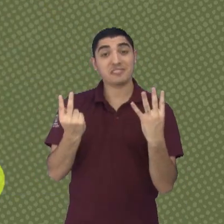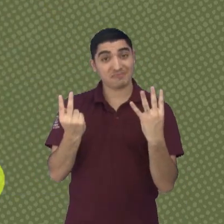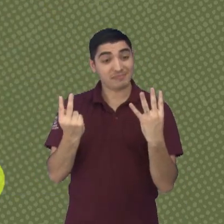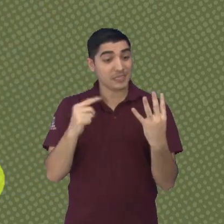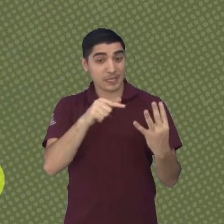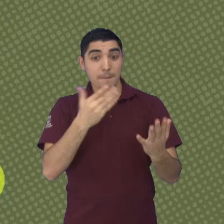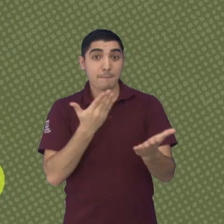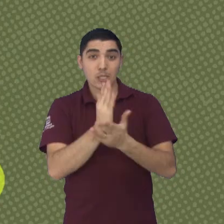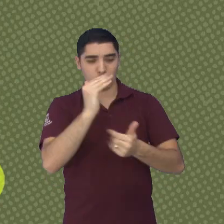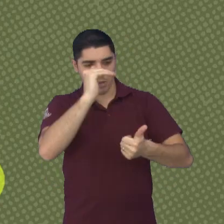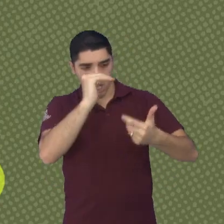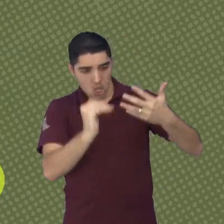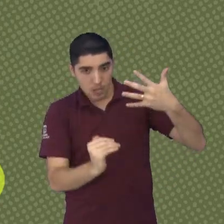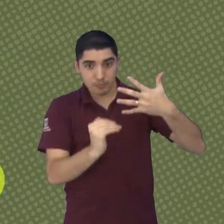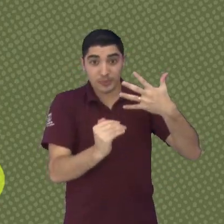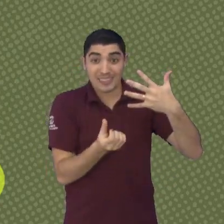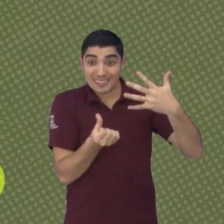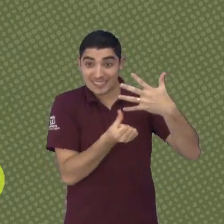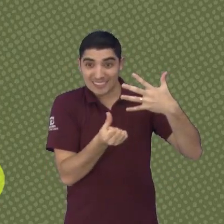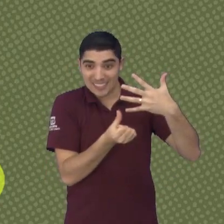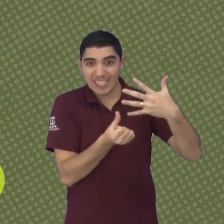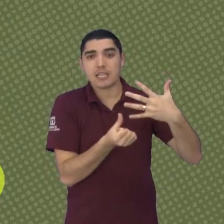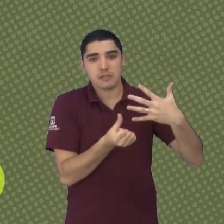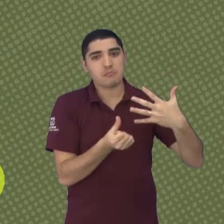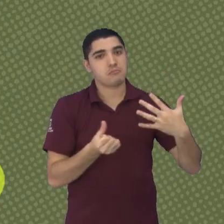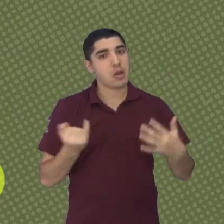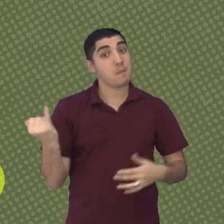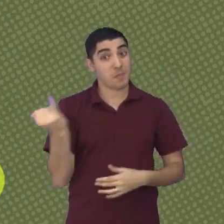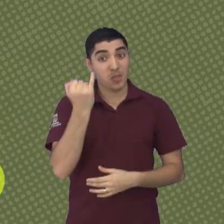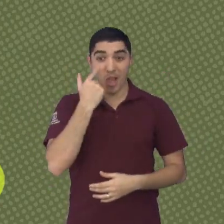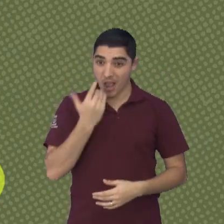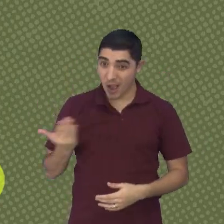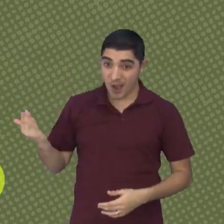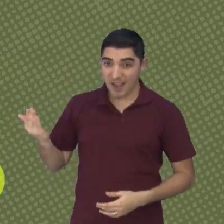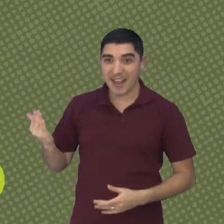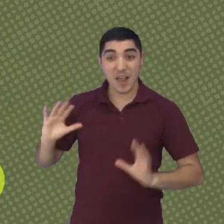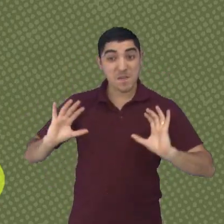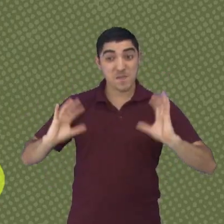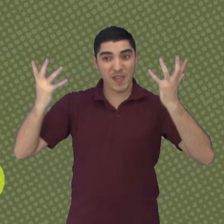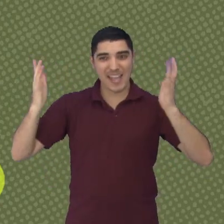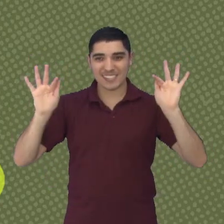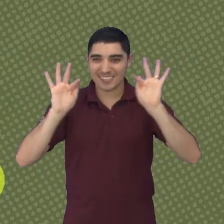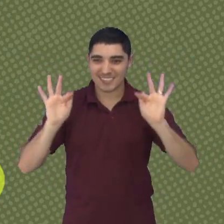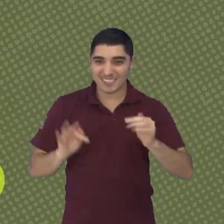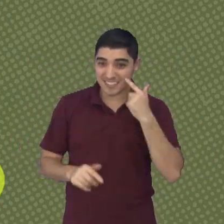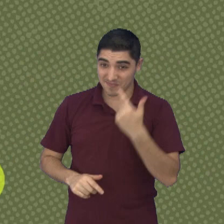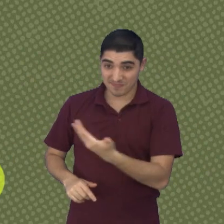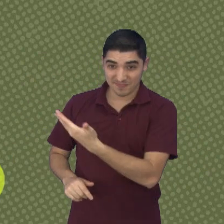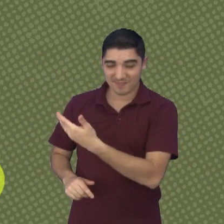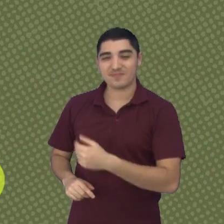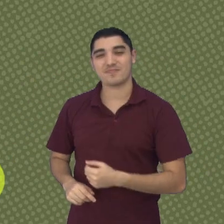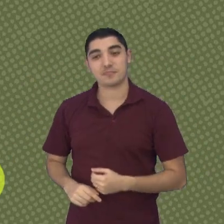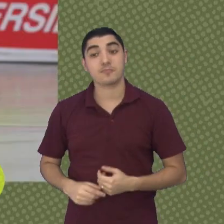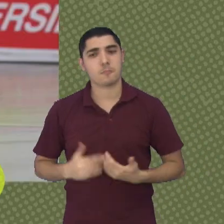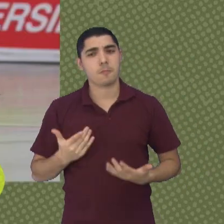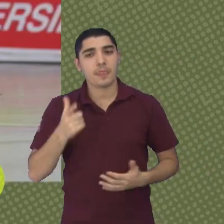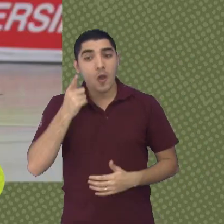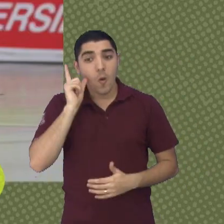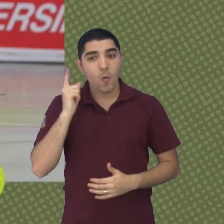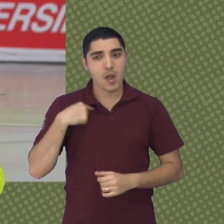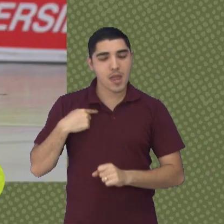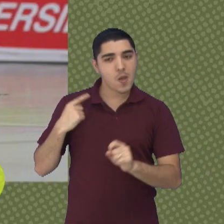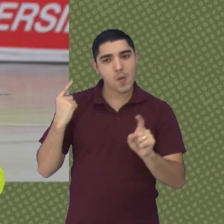sexta posição da Liga Nacional. Belo resultado, hein, Bruno? A festa das meninas lá na Arena Brusque. Pois é, e ontem eu acabei encontrando